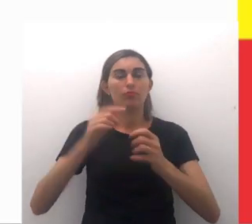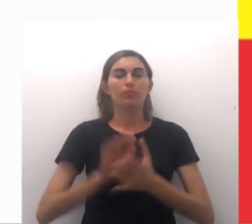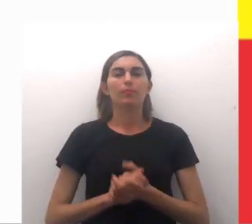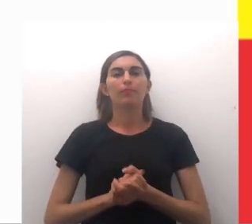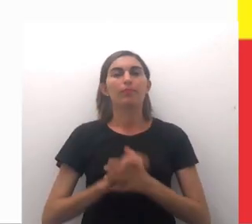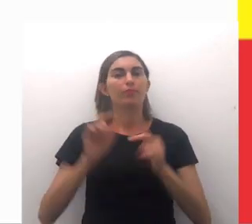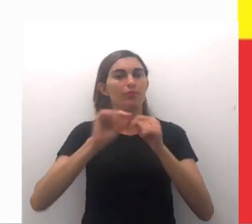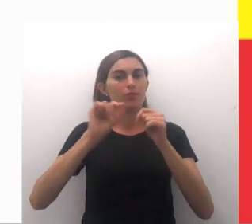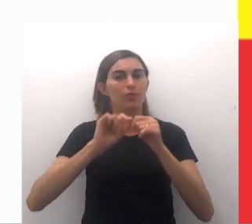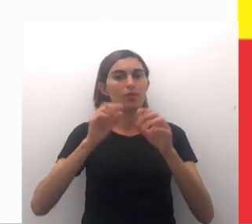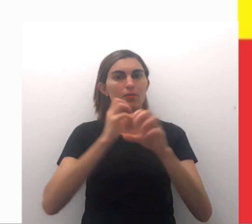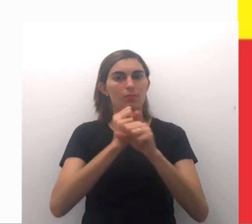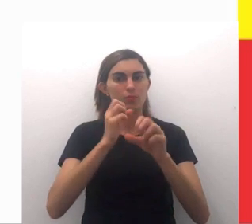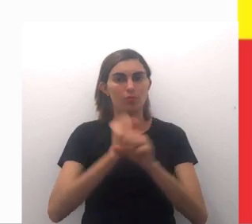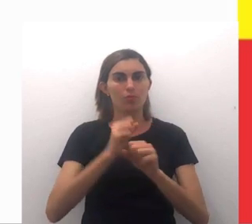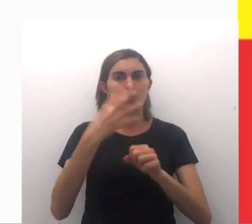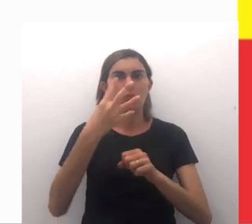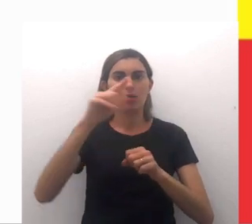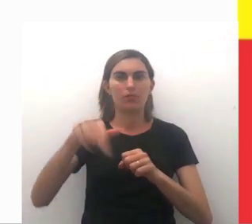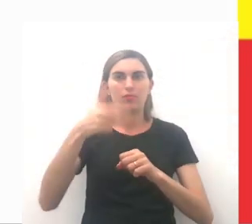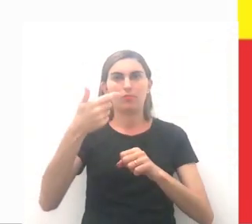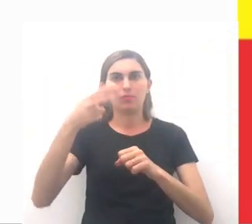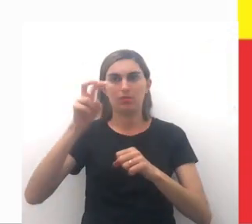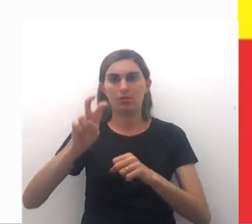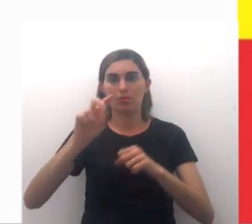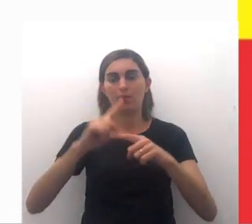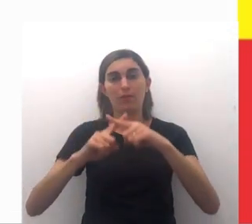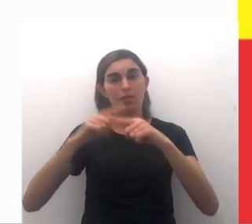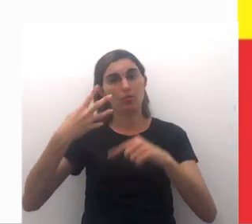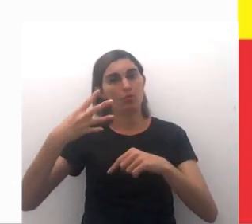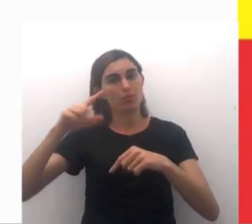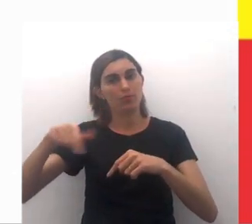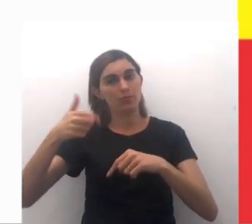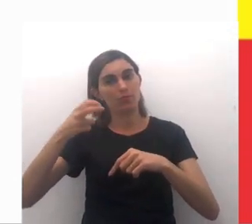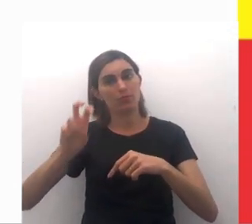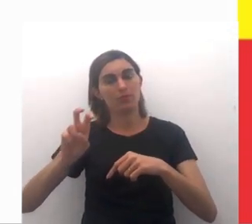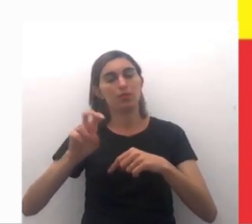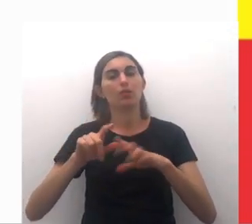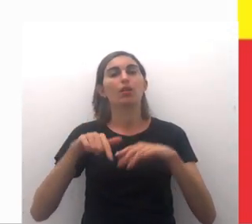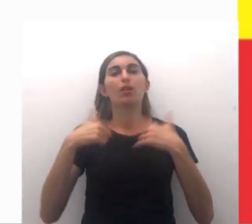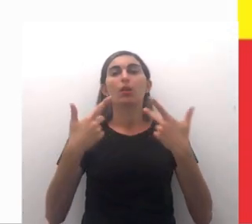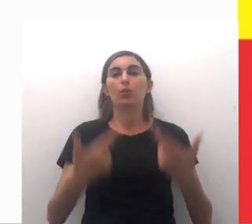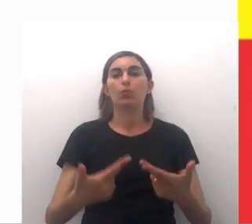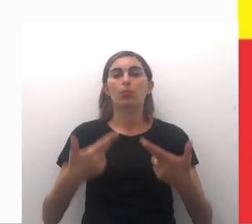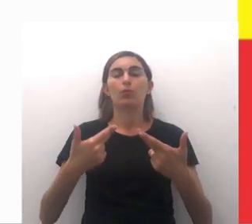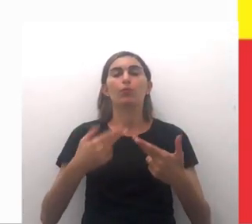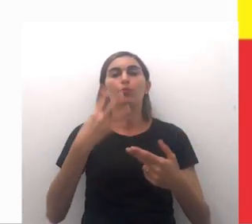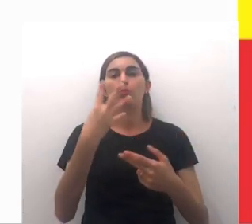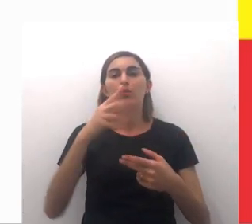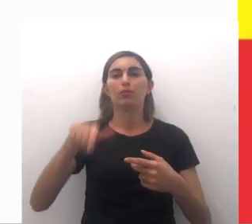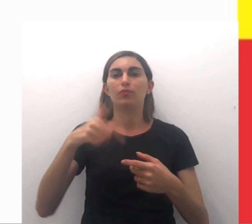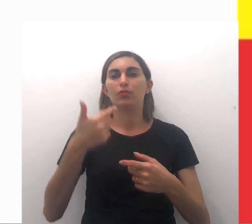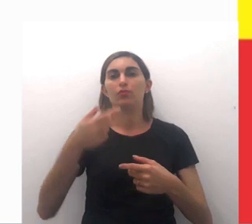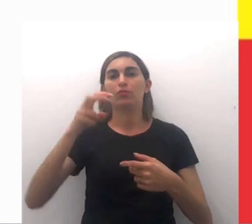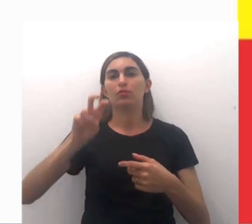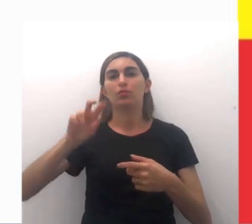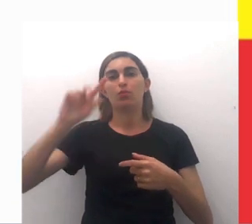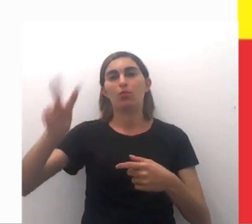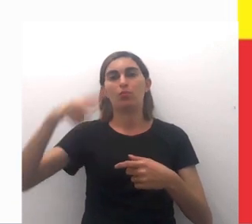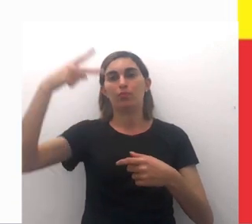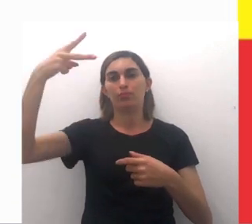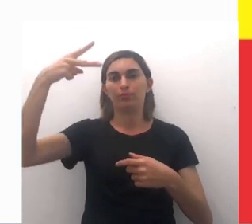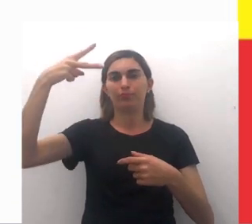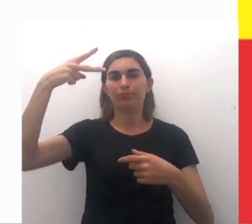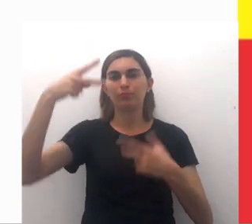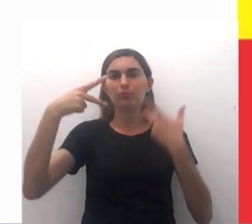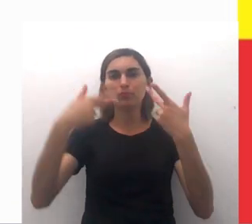veja. Realizando a multiplicação 4,25 vezes 4,25, que é a mesma coisa que